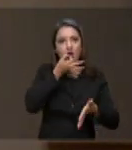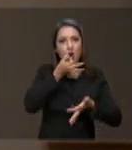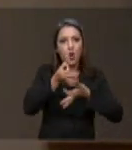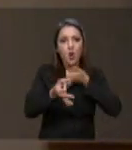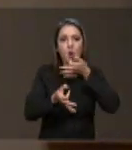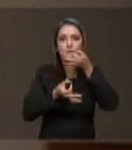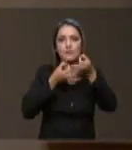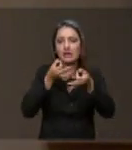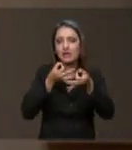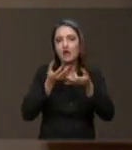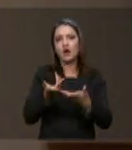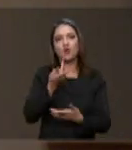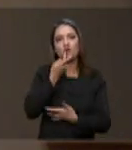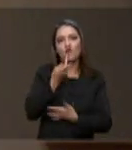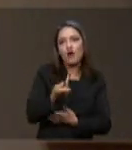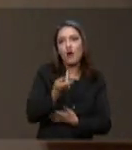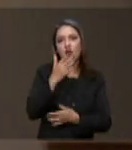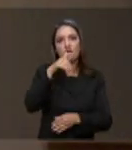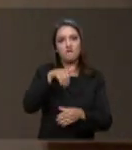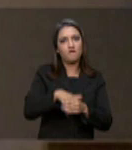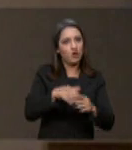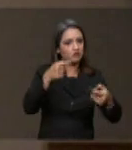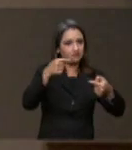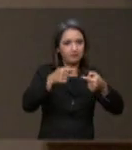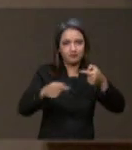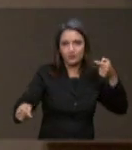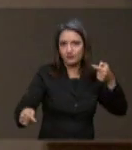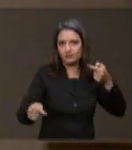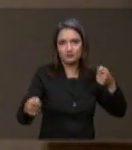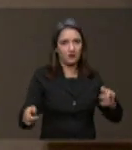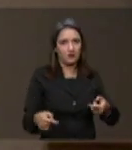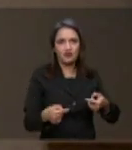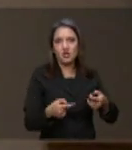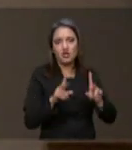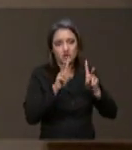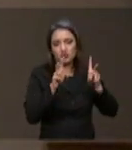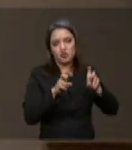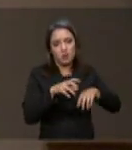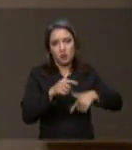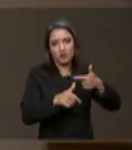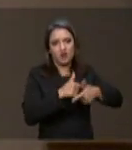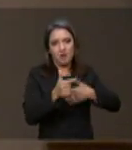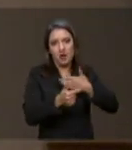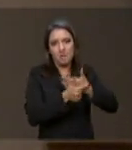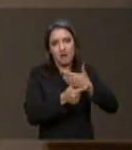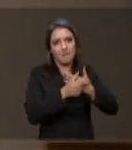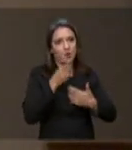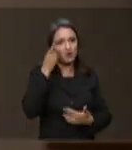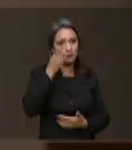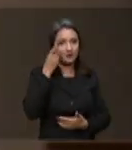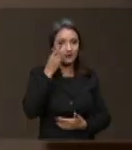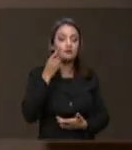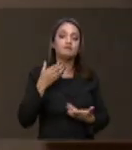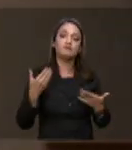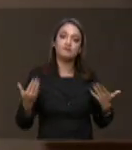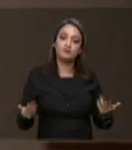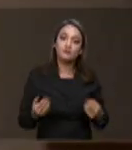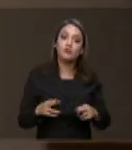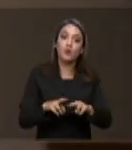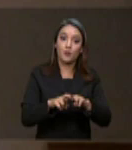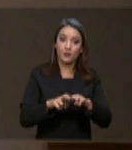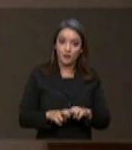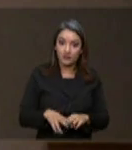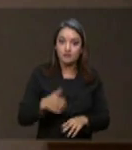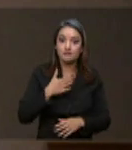opiniões palavras e votos relacionados à atividade parlamentar daí Porque